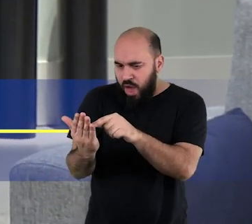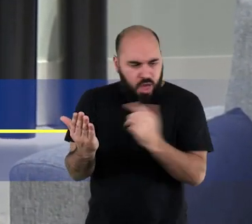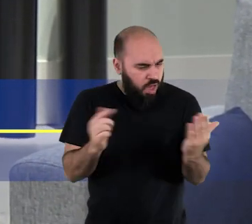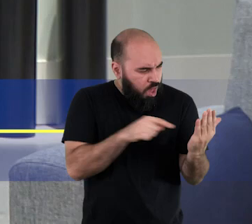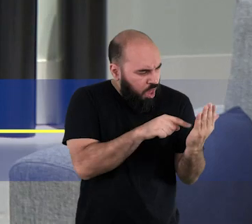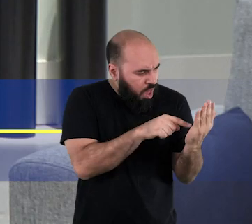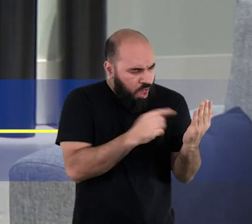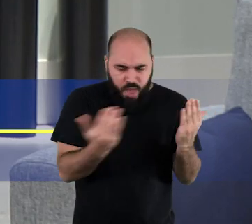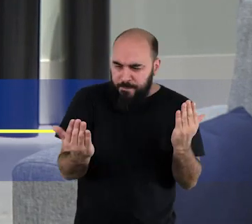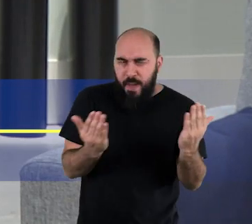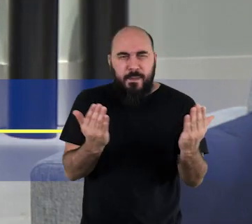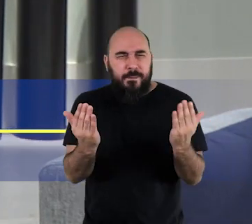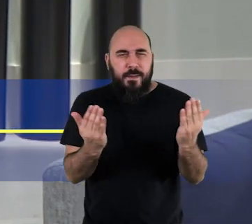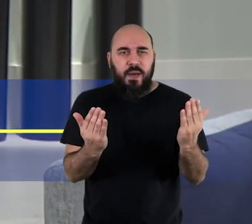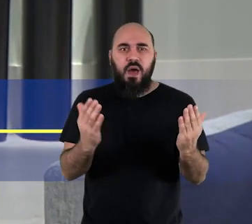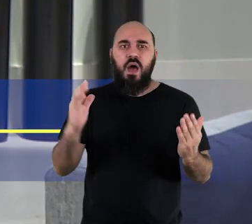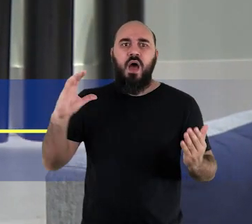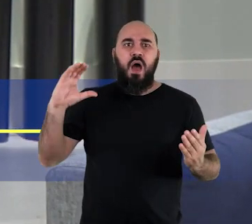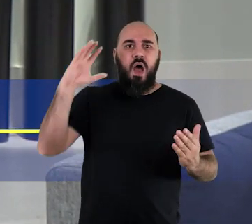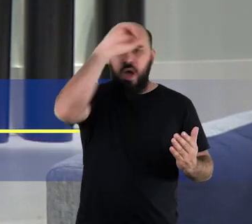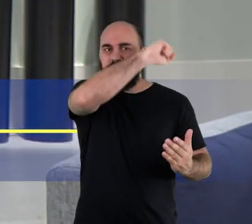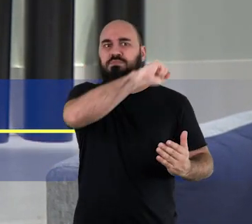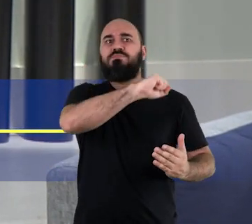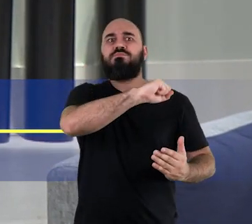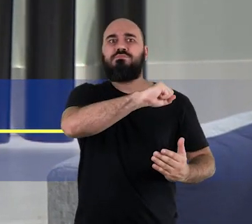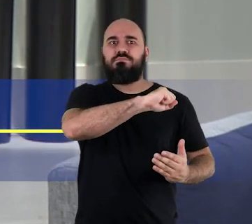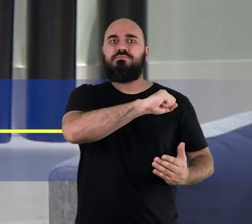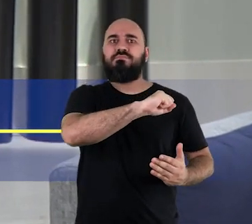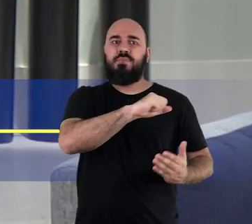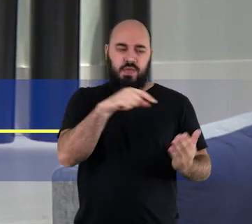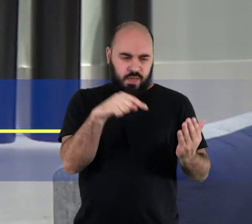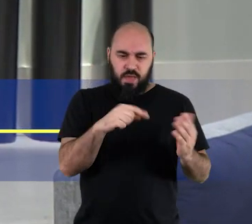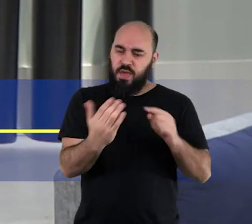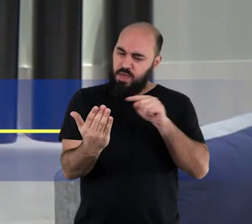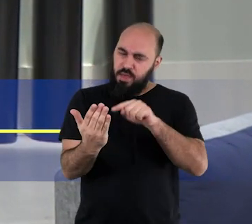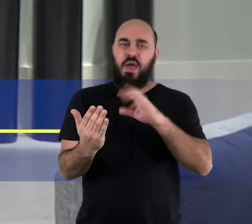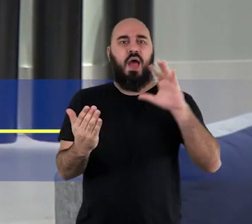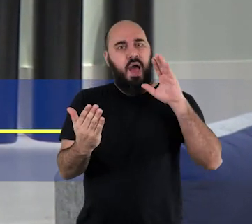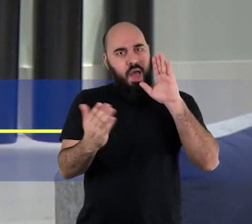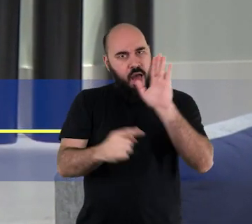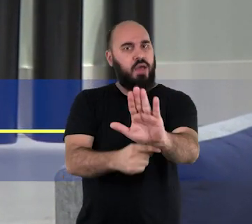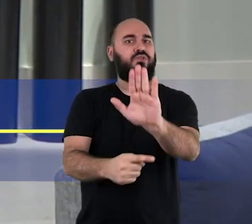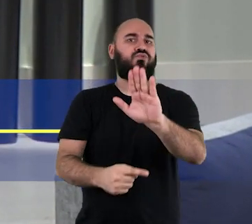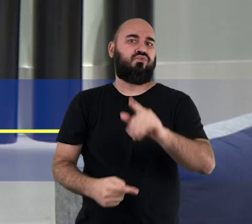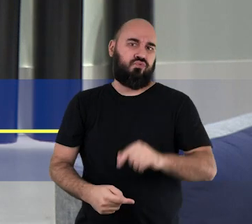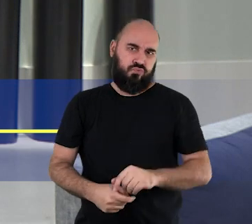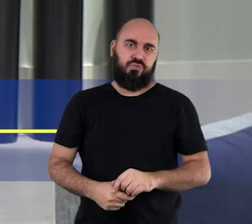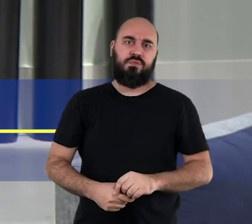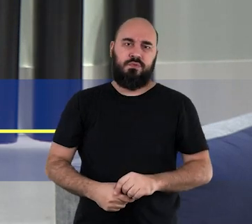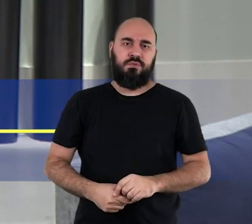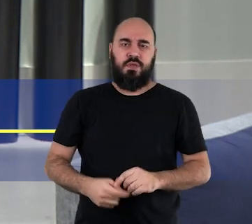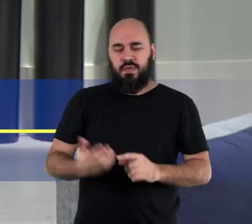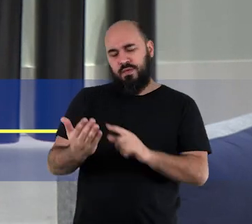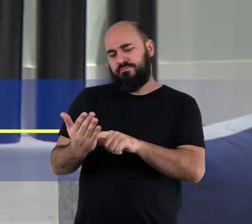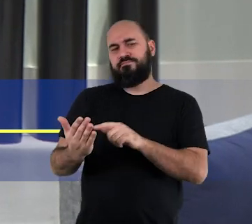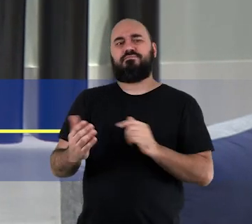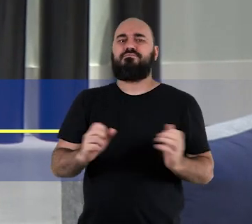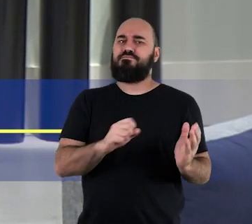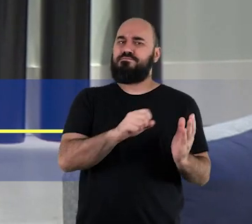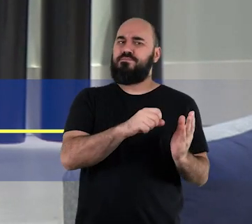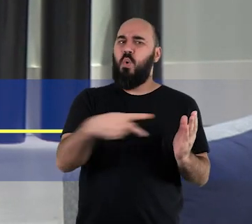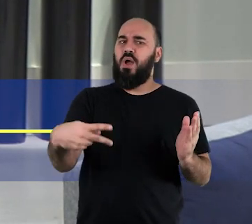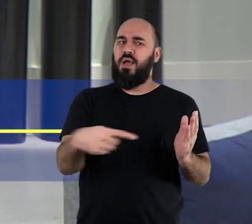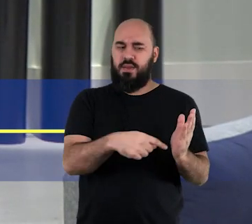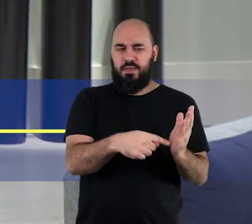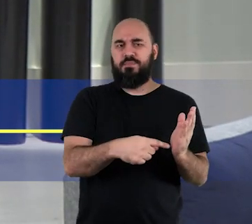do Apocalipse, tem esse propósito, ajudar você a compreender esse maravilhoso livro da Bíblia,